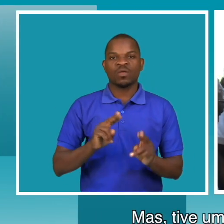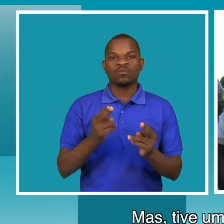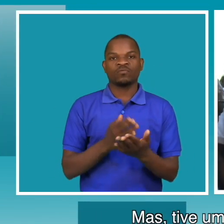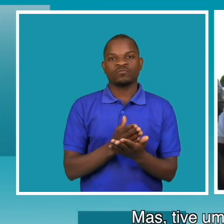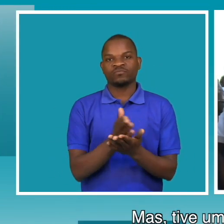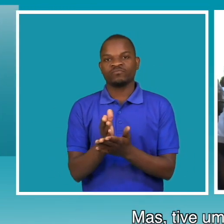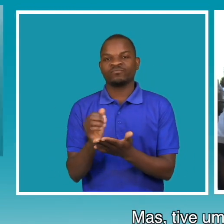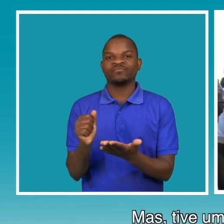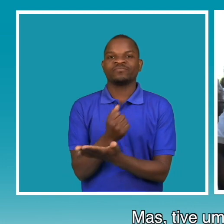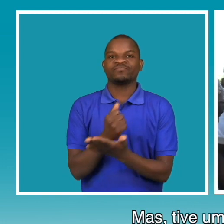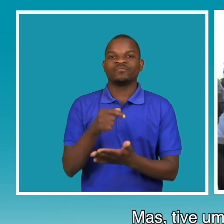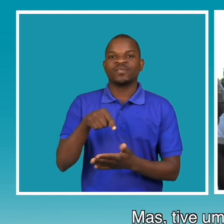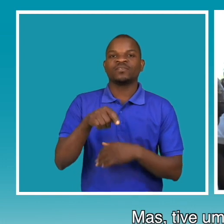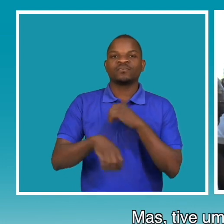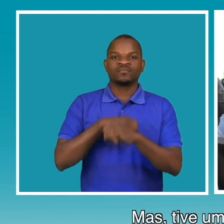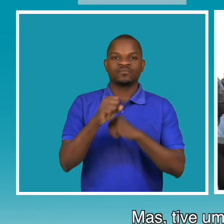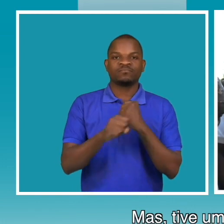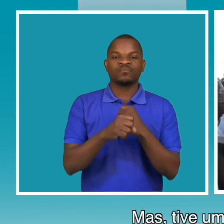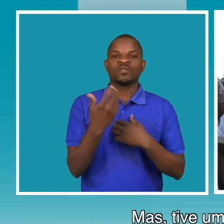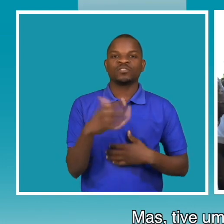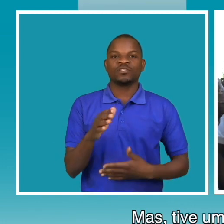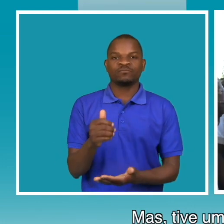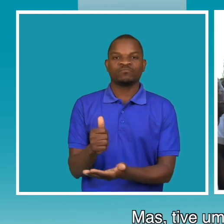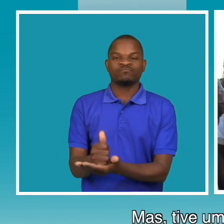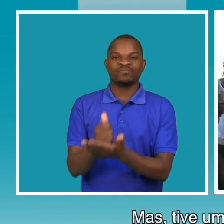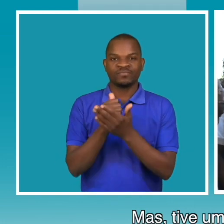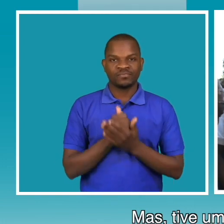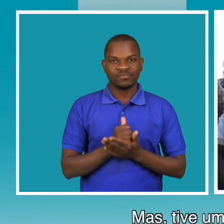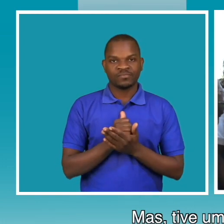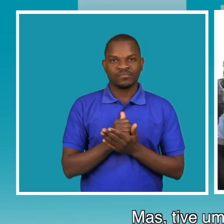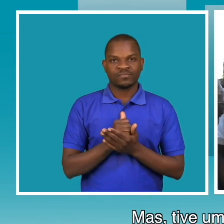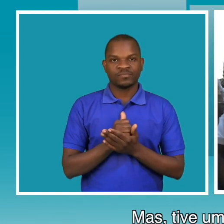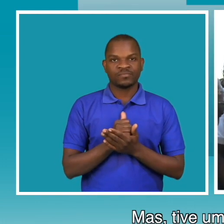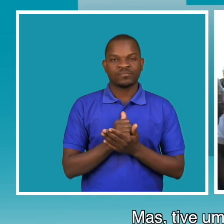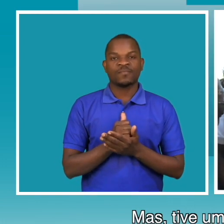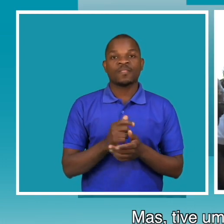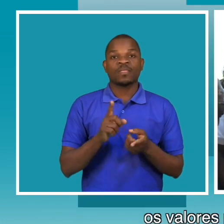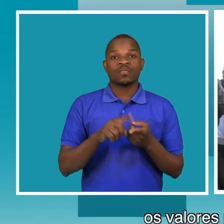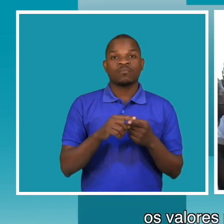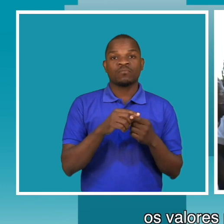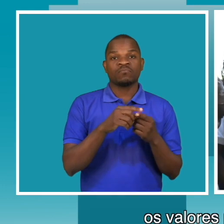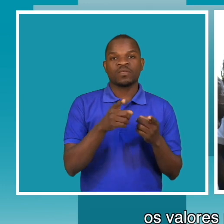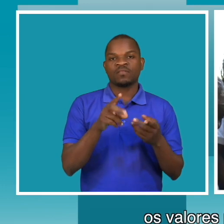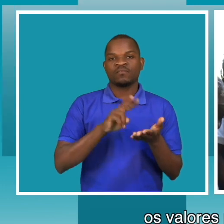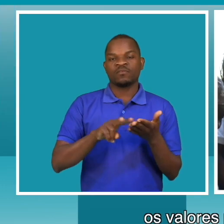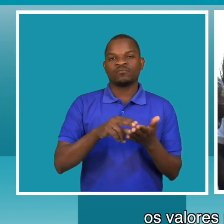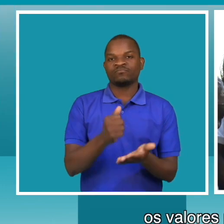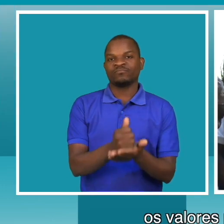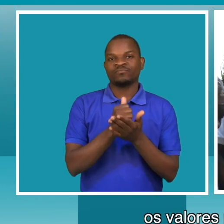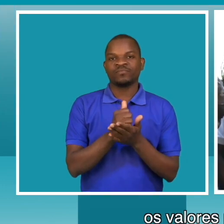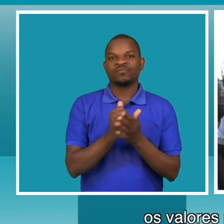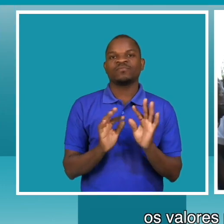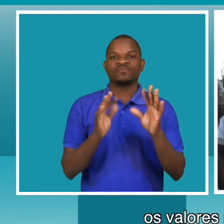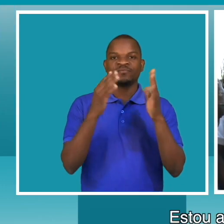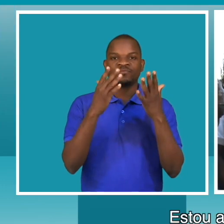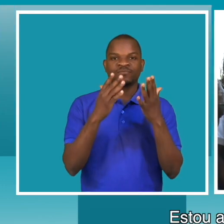de ter um novo caminho, de ter o despacho dentro deste ano. E já estou a receber em centros de valores para a